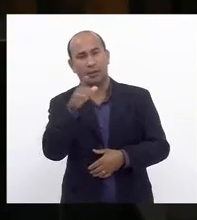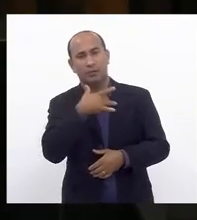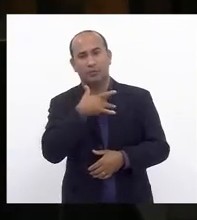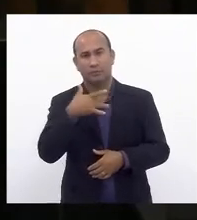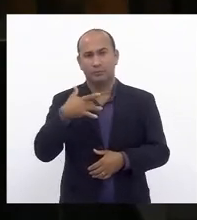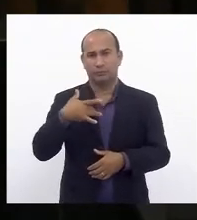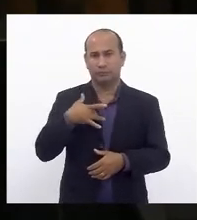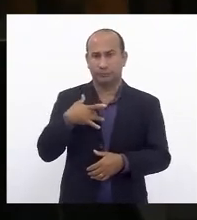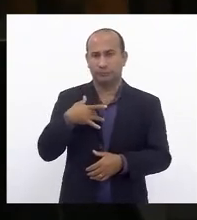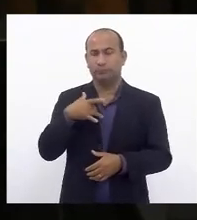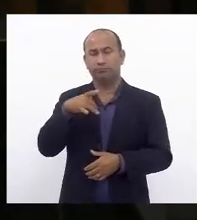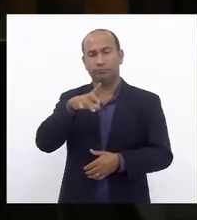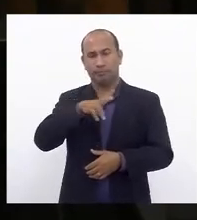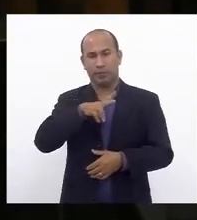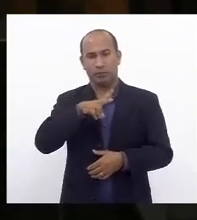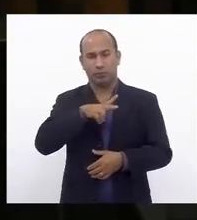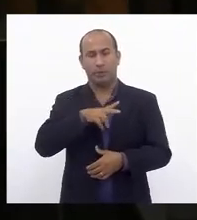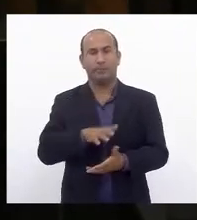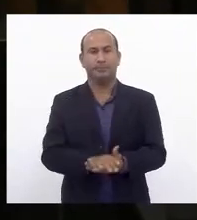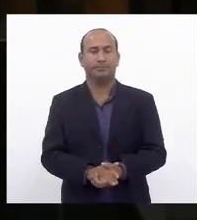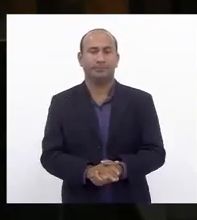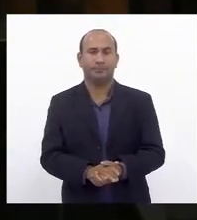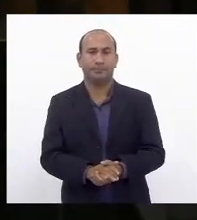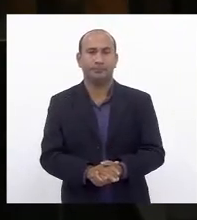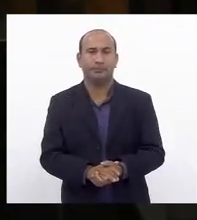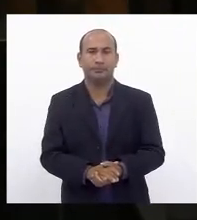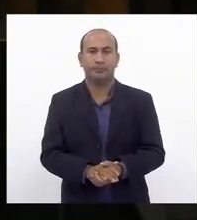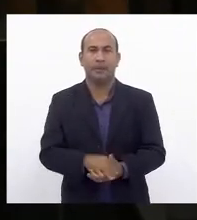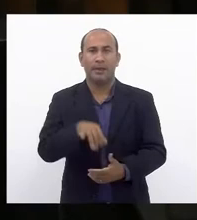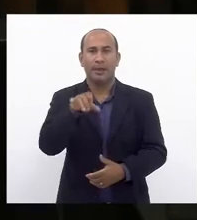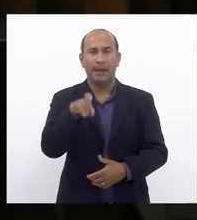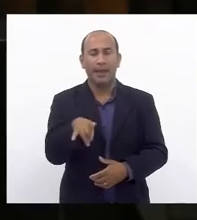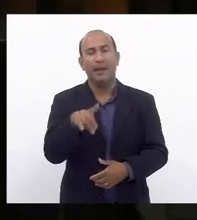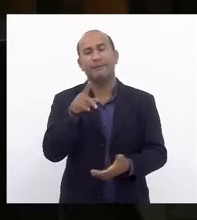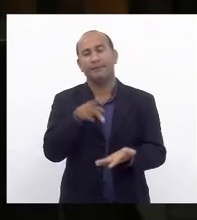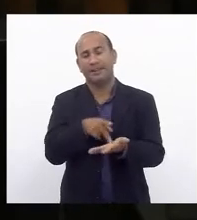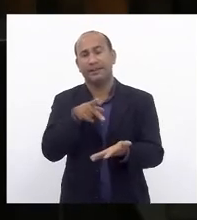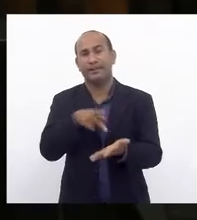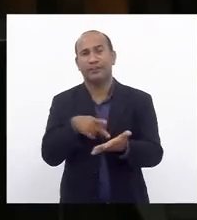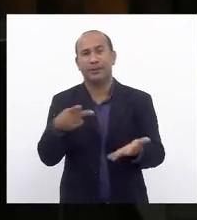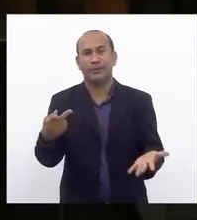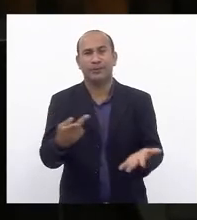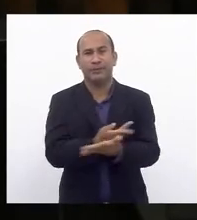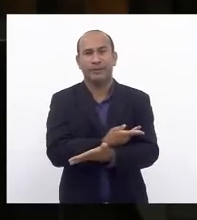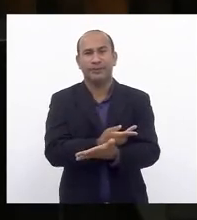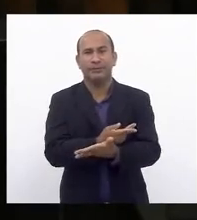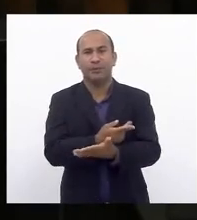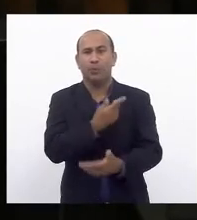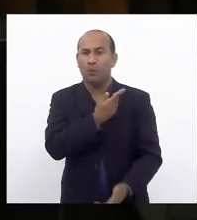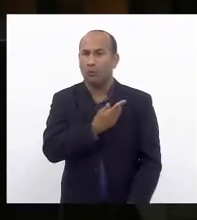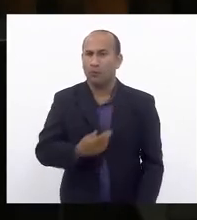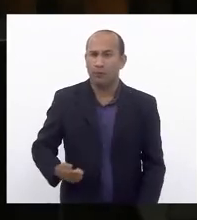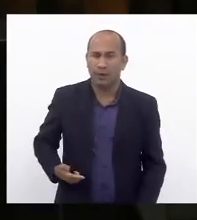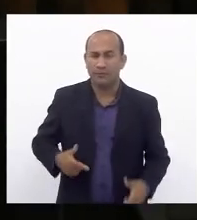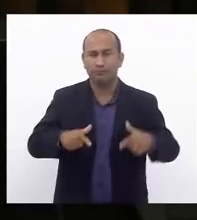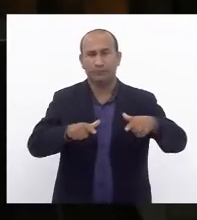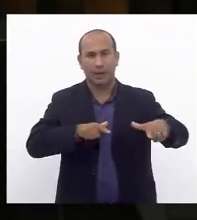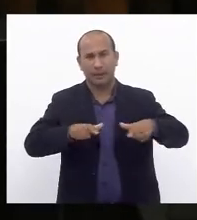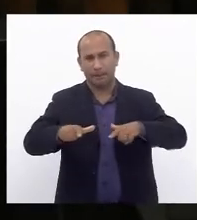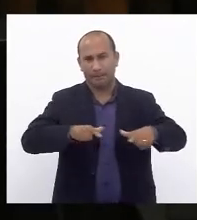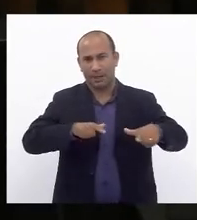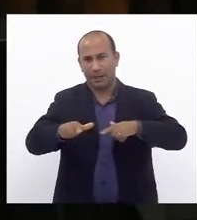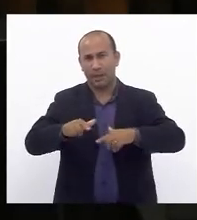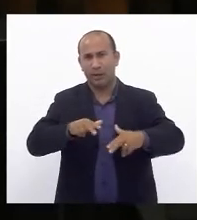saúde complementar. Essa é a dura realidade. Os governos trabalharam